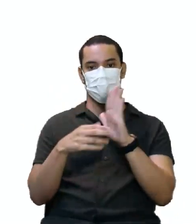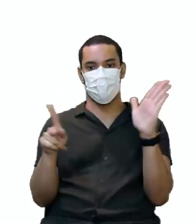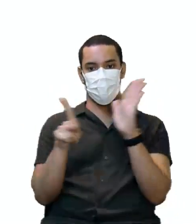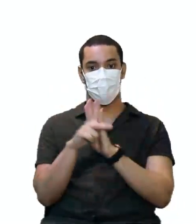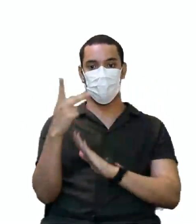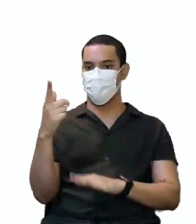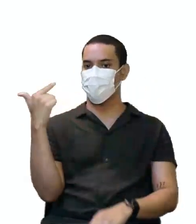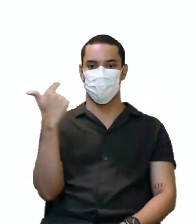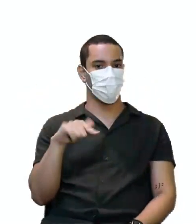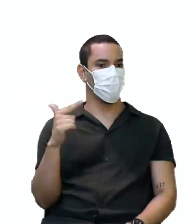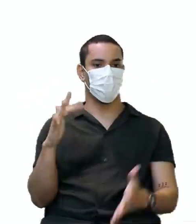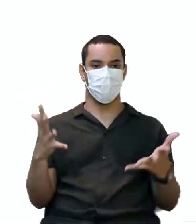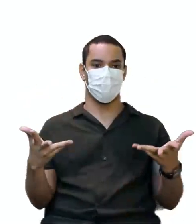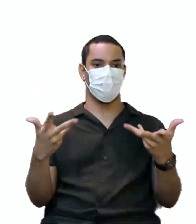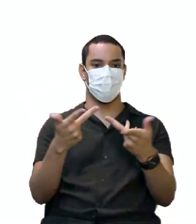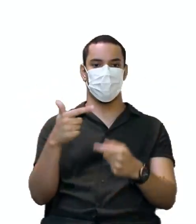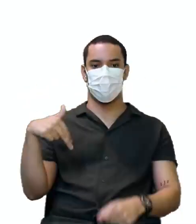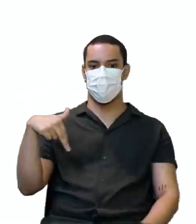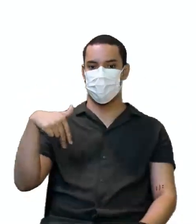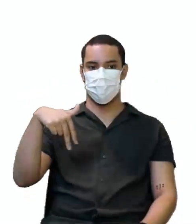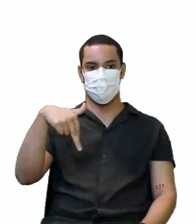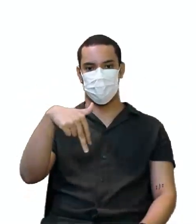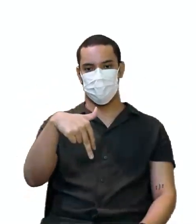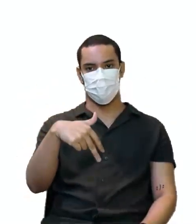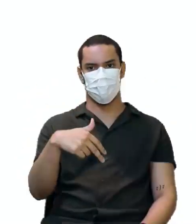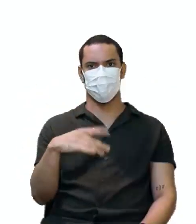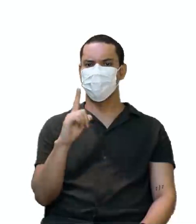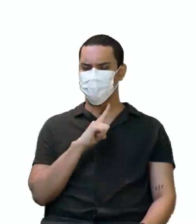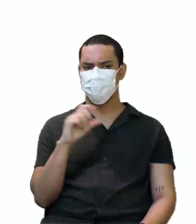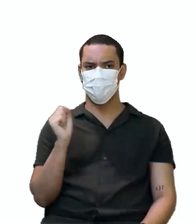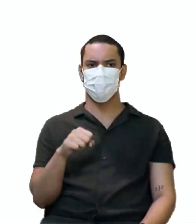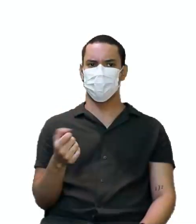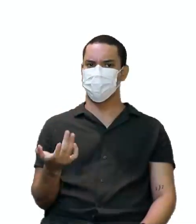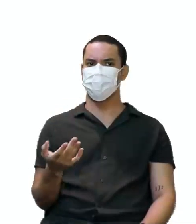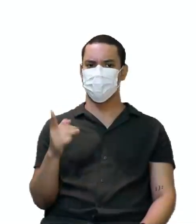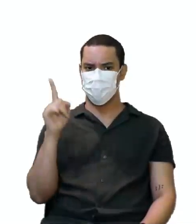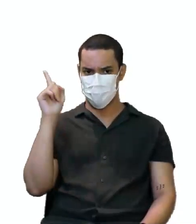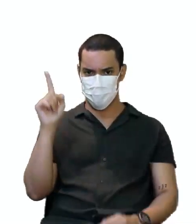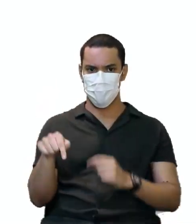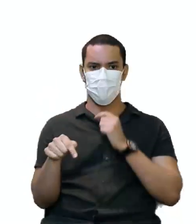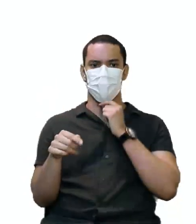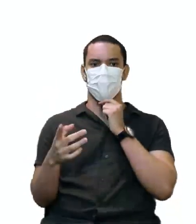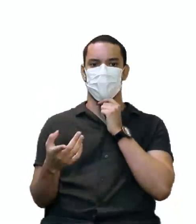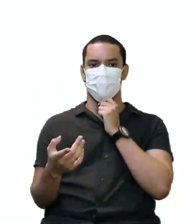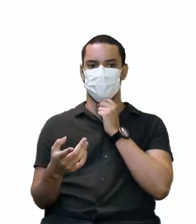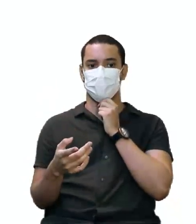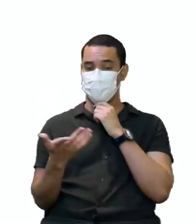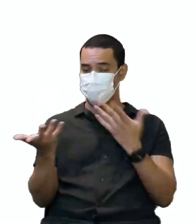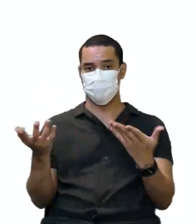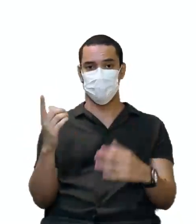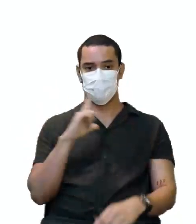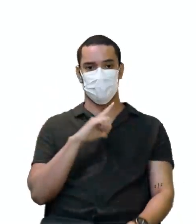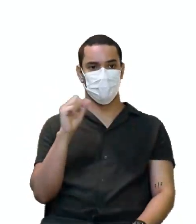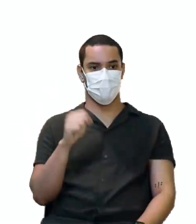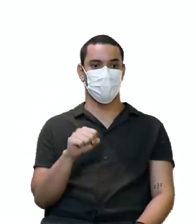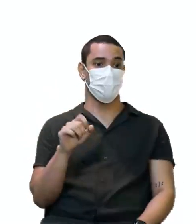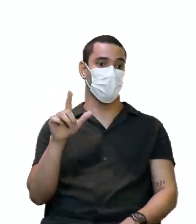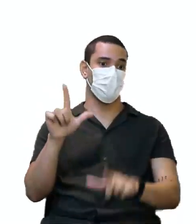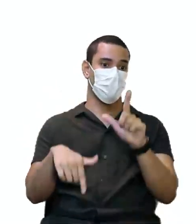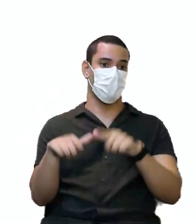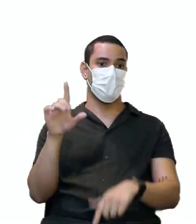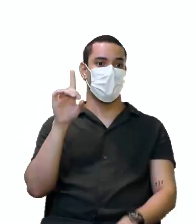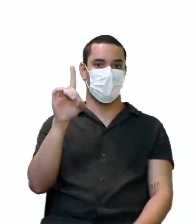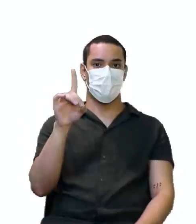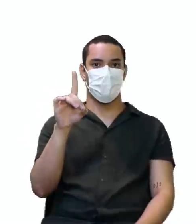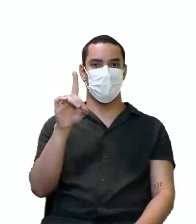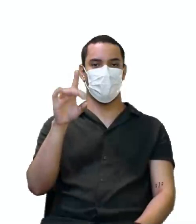espécie não tinham habilidade para caminhar na posição vertical? Claro que tinham, eram do gênero Australopithecus, então tinham, tá bom? Letra D